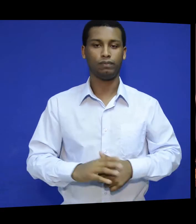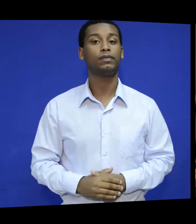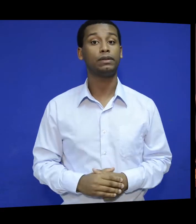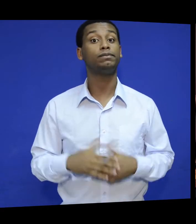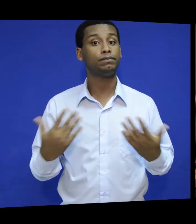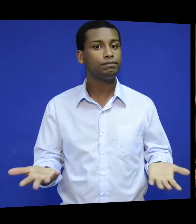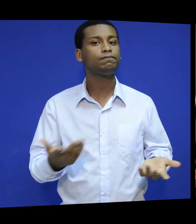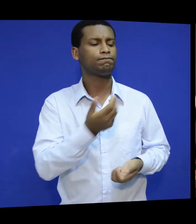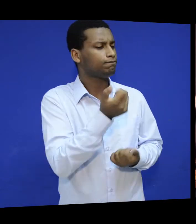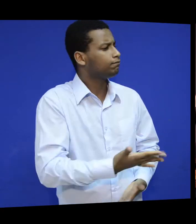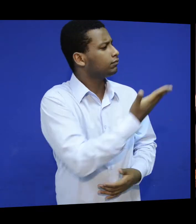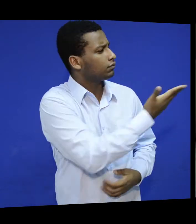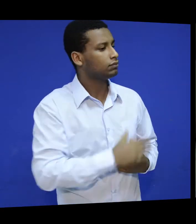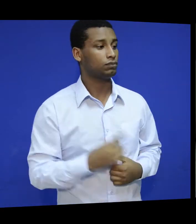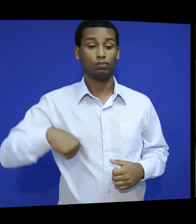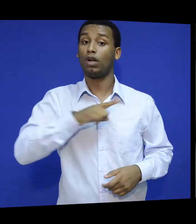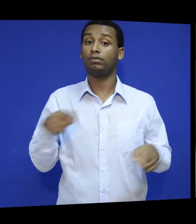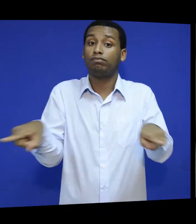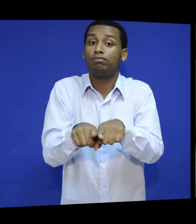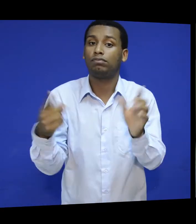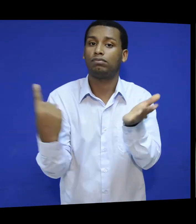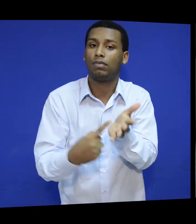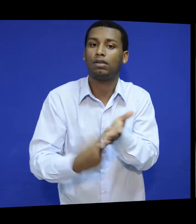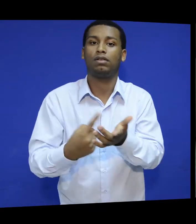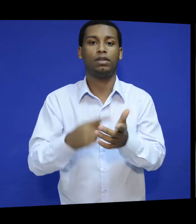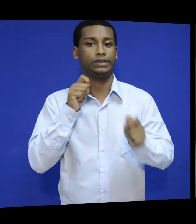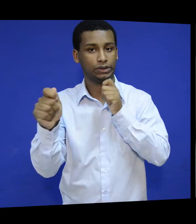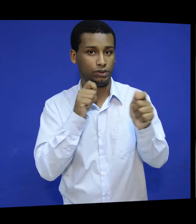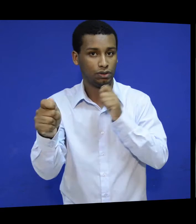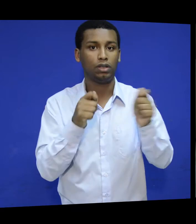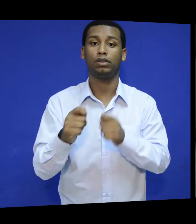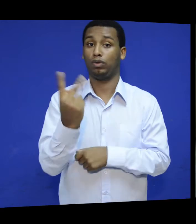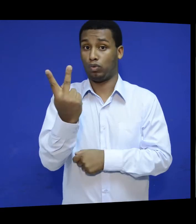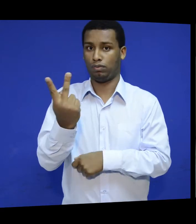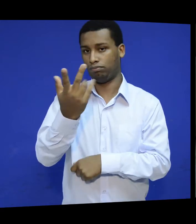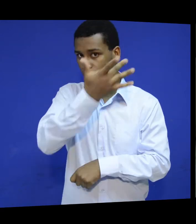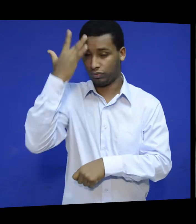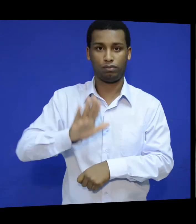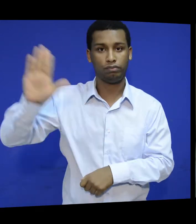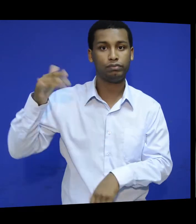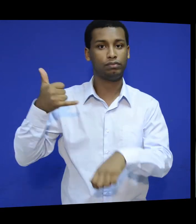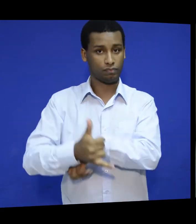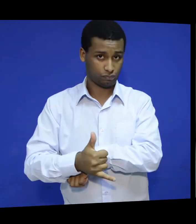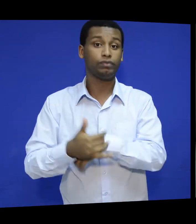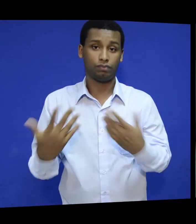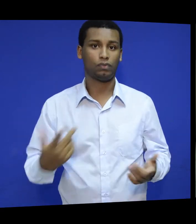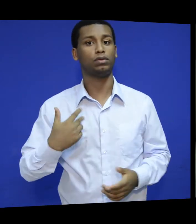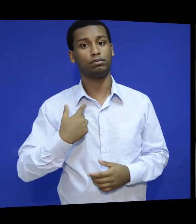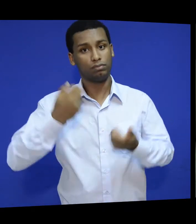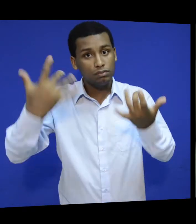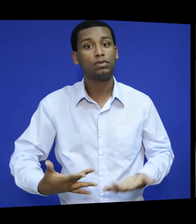nem enviaram representantes. Então, nós contatamos as assessorias, né, das duas coligações que não